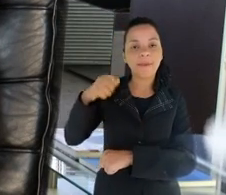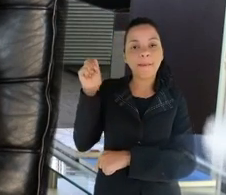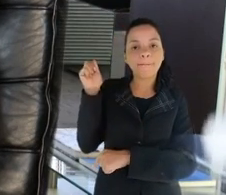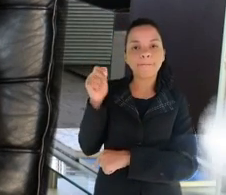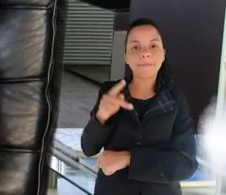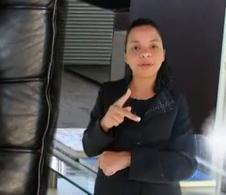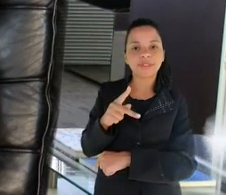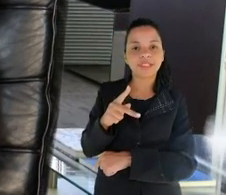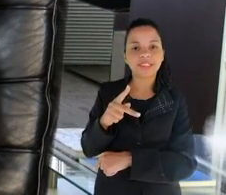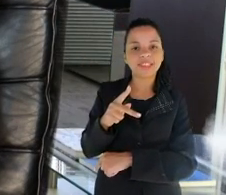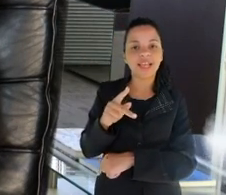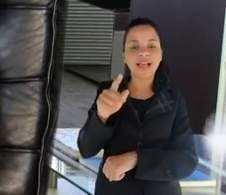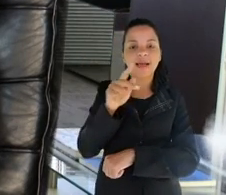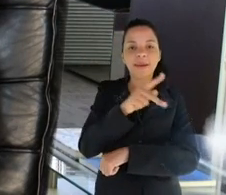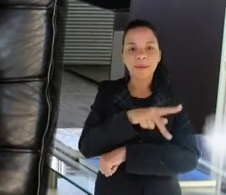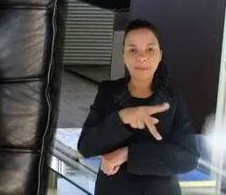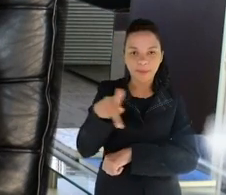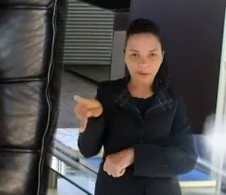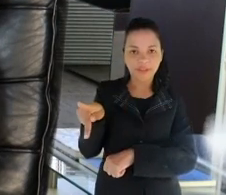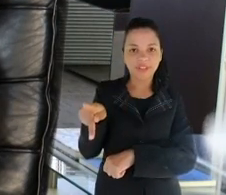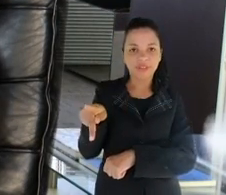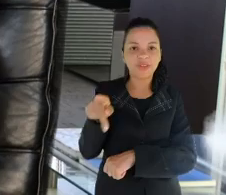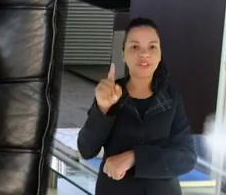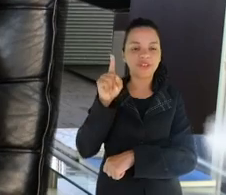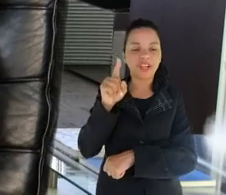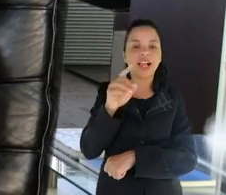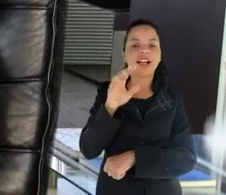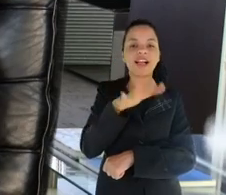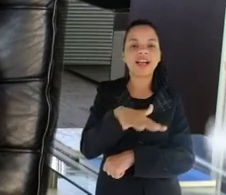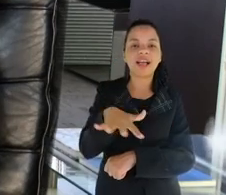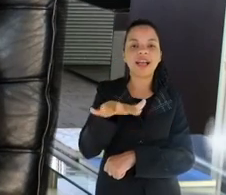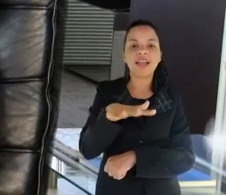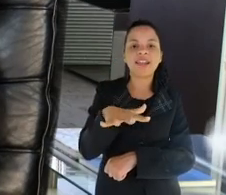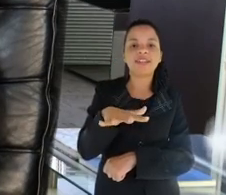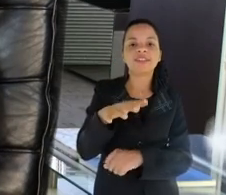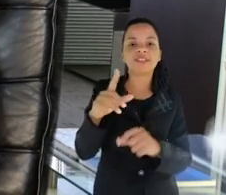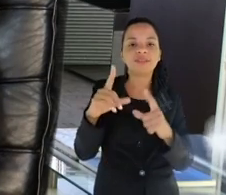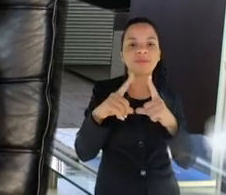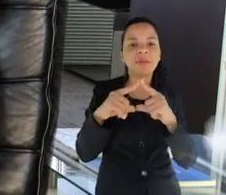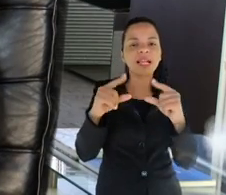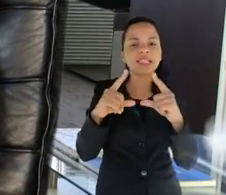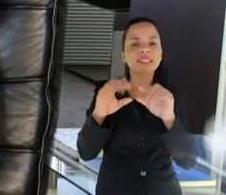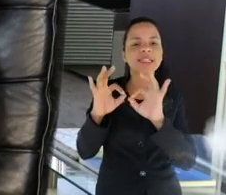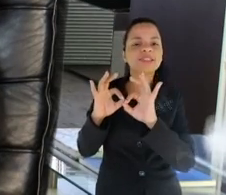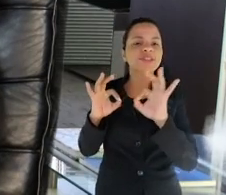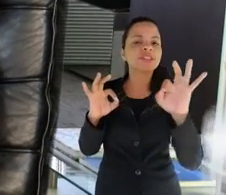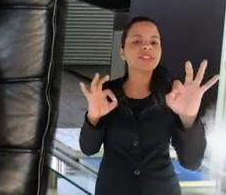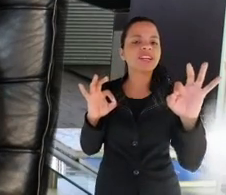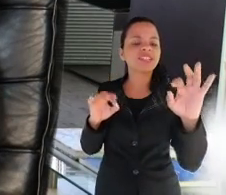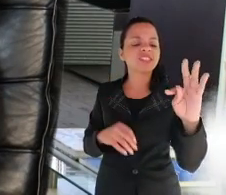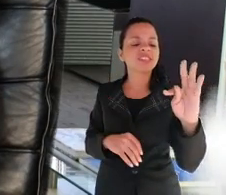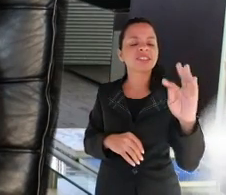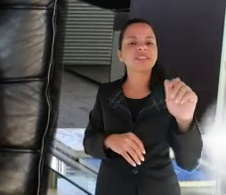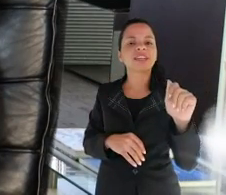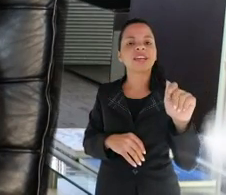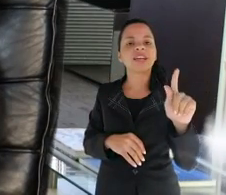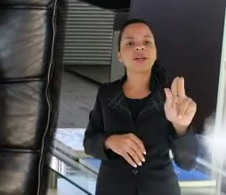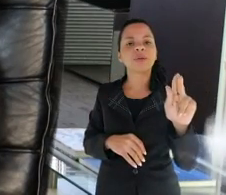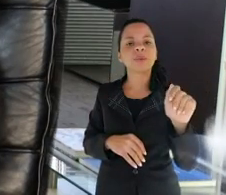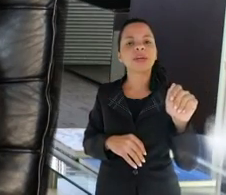em Taguatinga, Distrito Federal, distante, né, do centro, da capital, 25